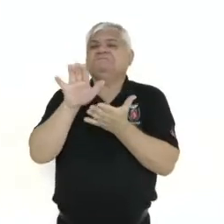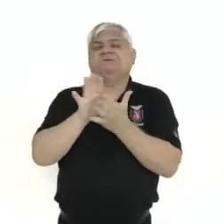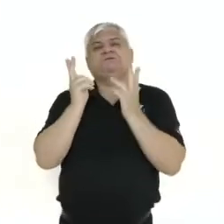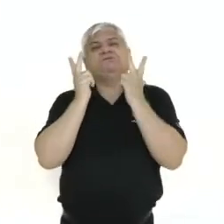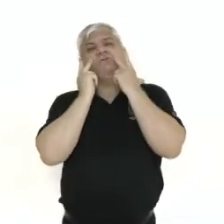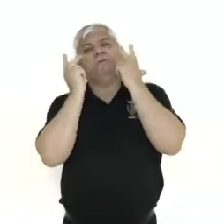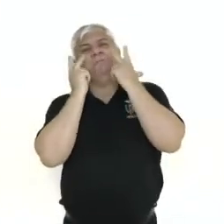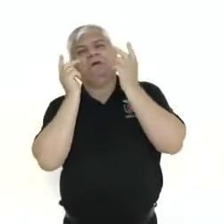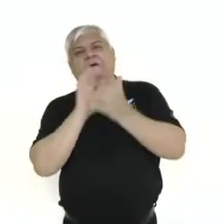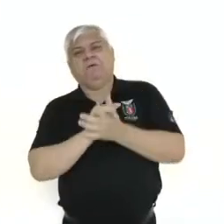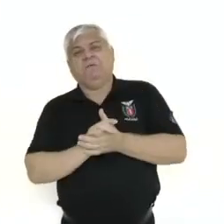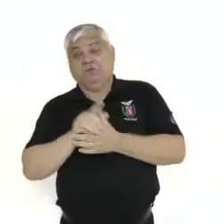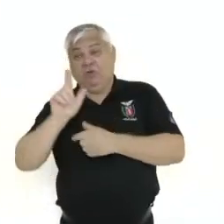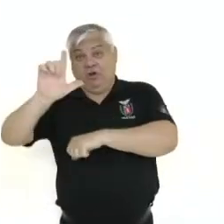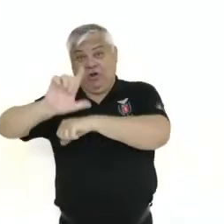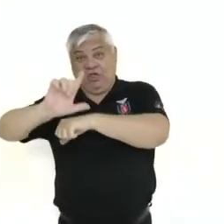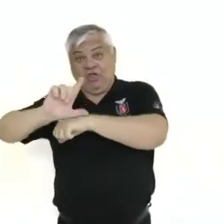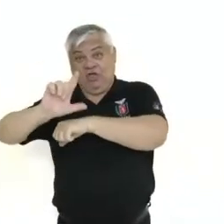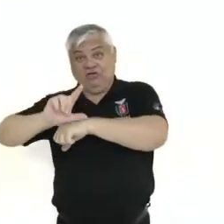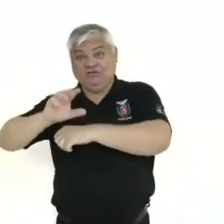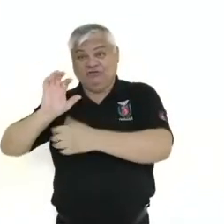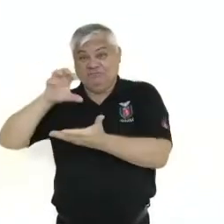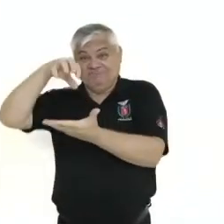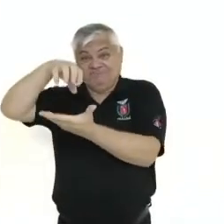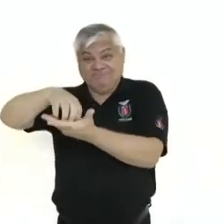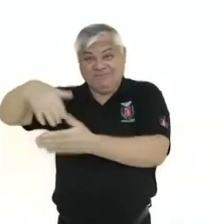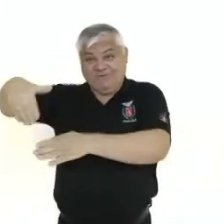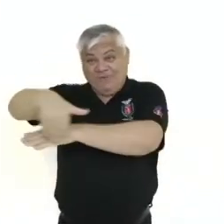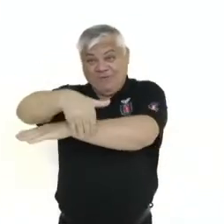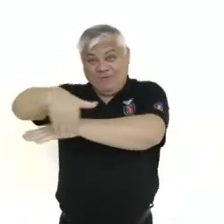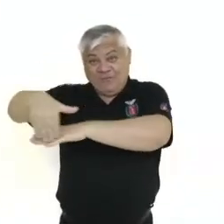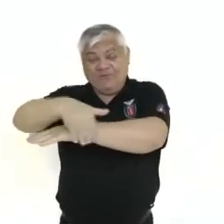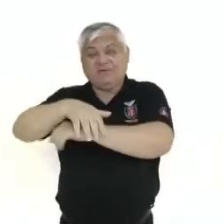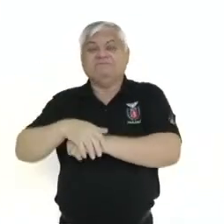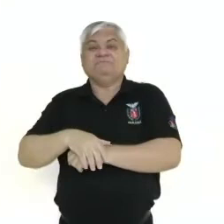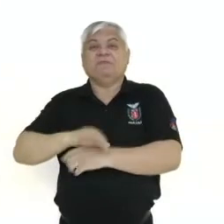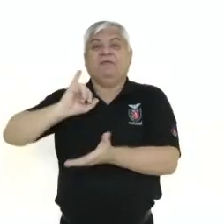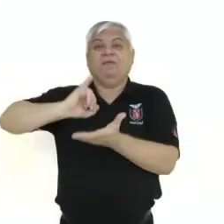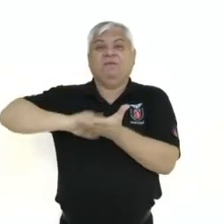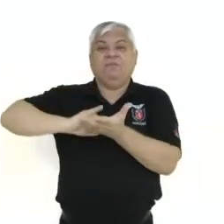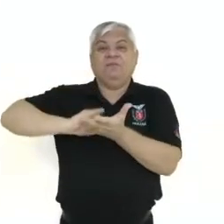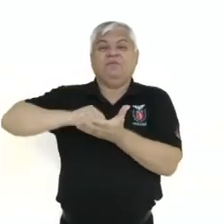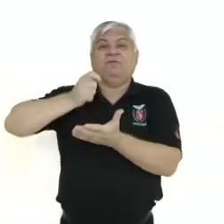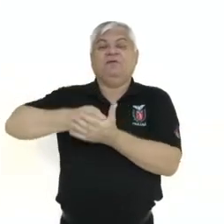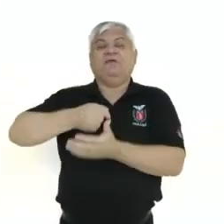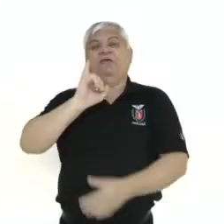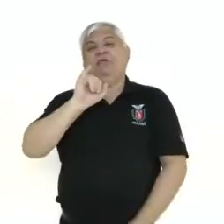negócios físicos e aos negócios online, os impostos,